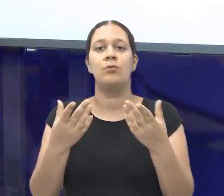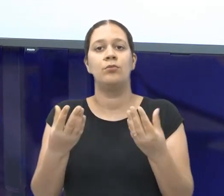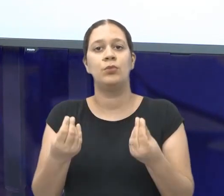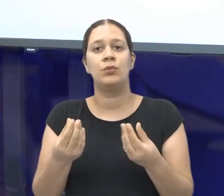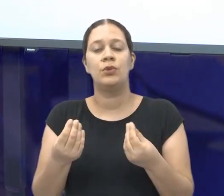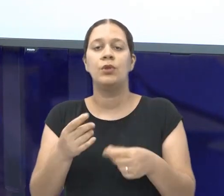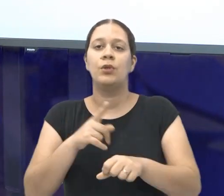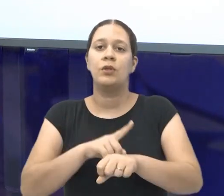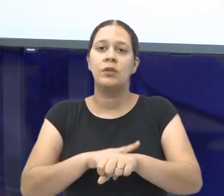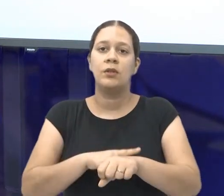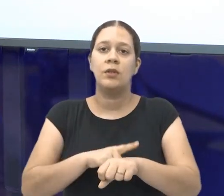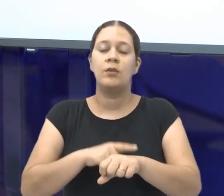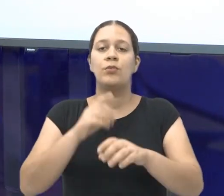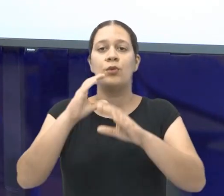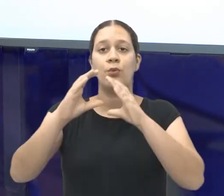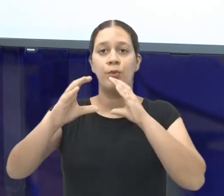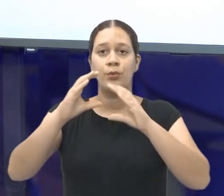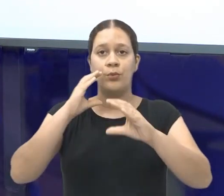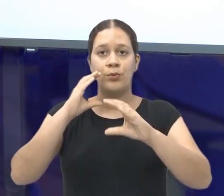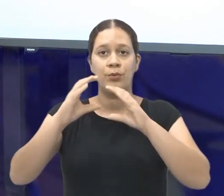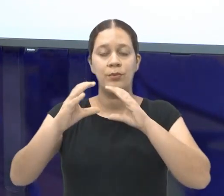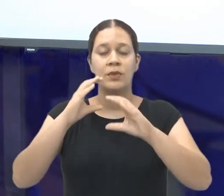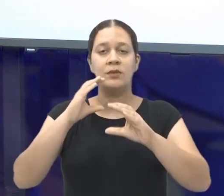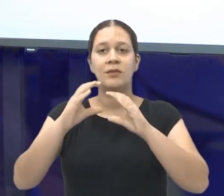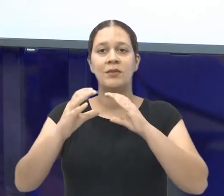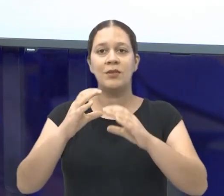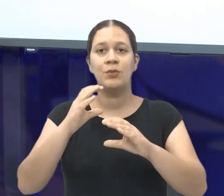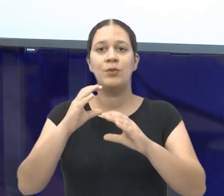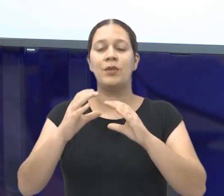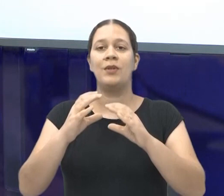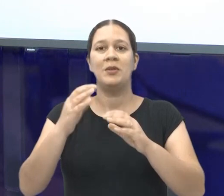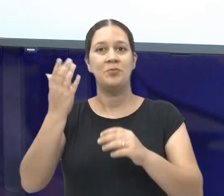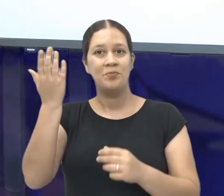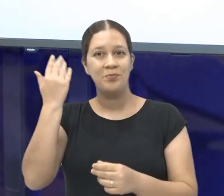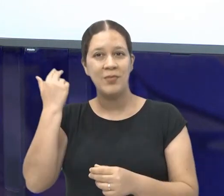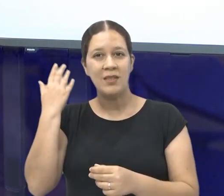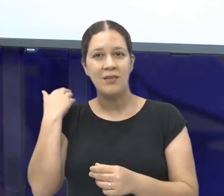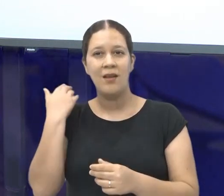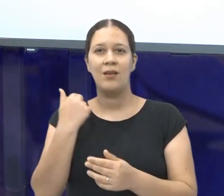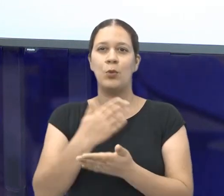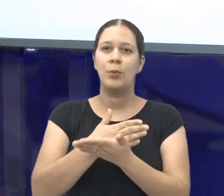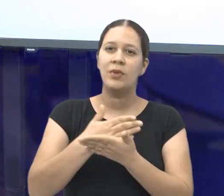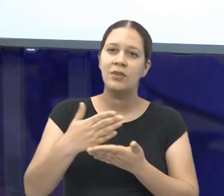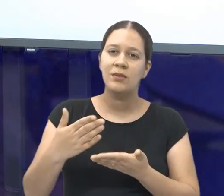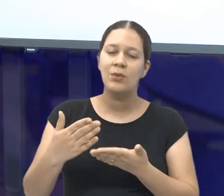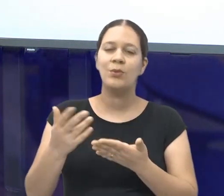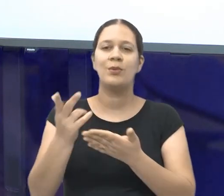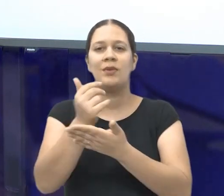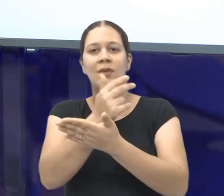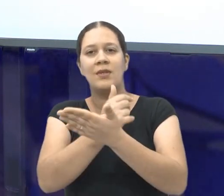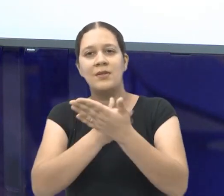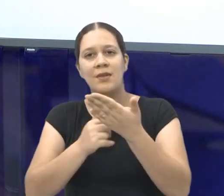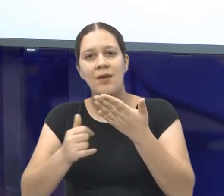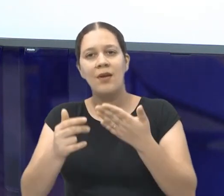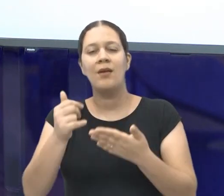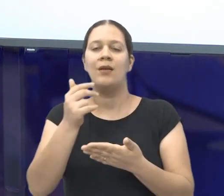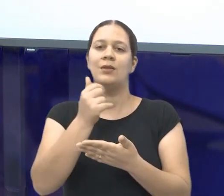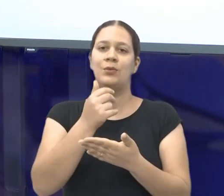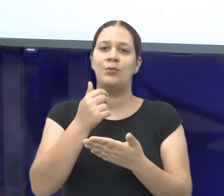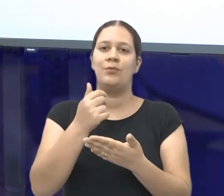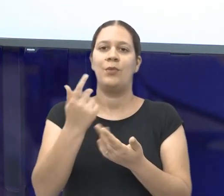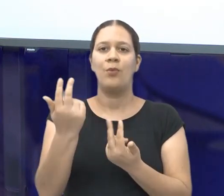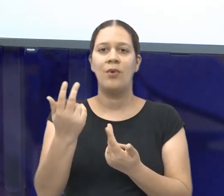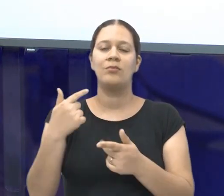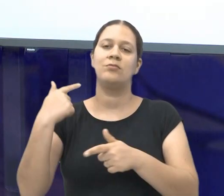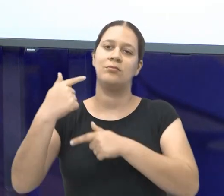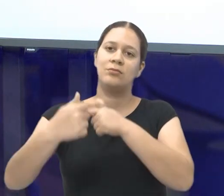também essa comunicação se deu, como nós vimos lá no início, por meio de desenhos. Nossos ancestrais faziam isso, né? E a